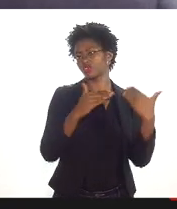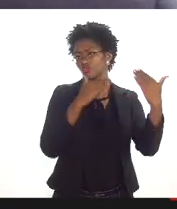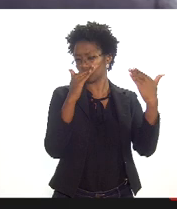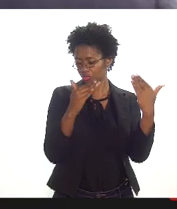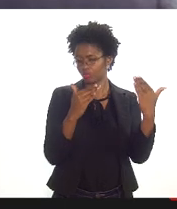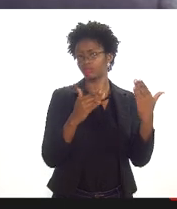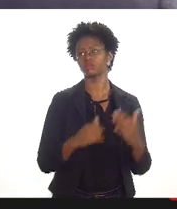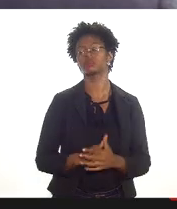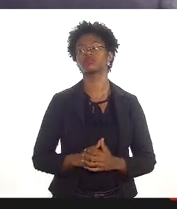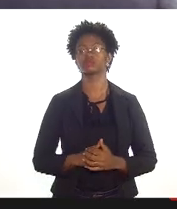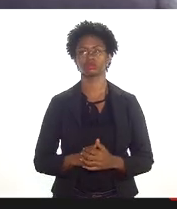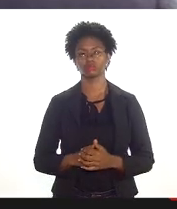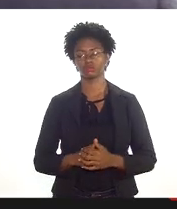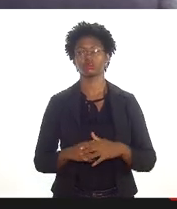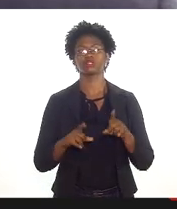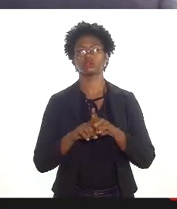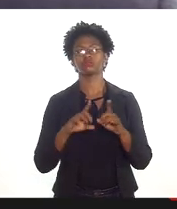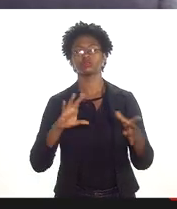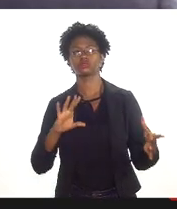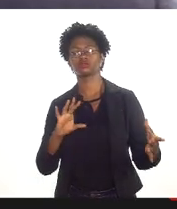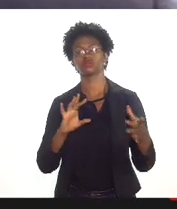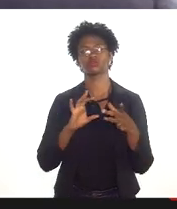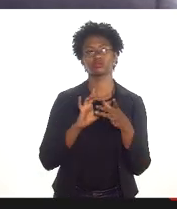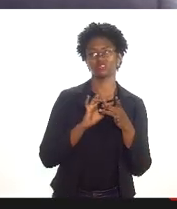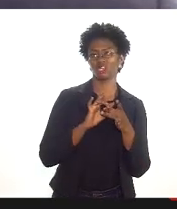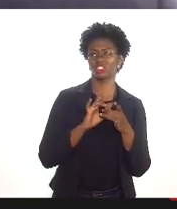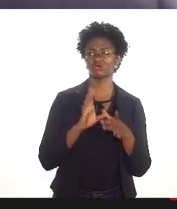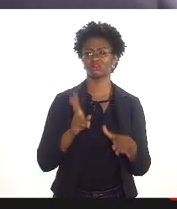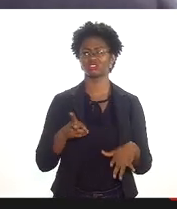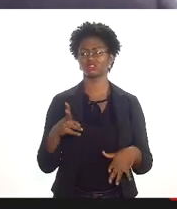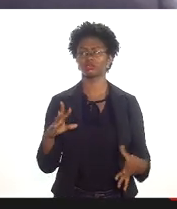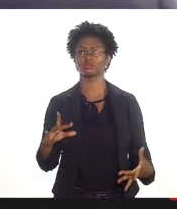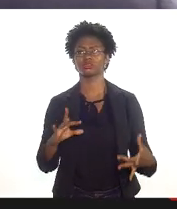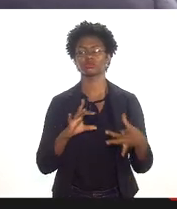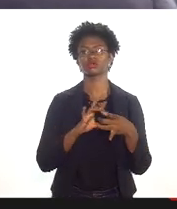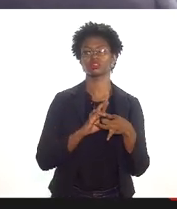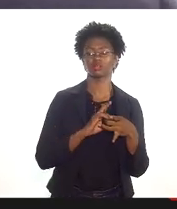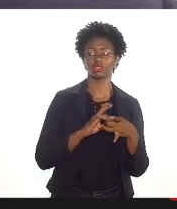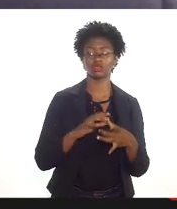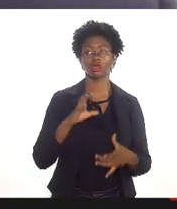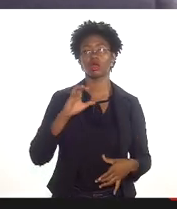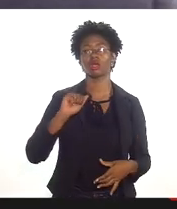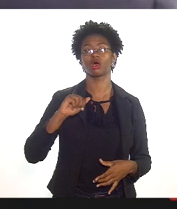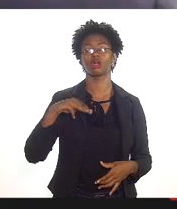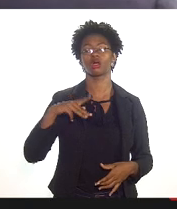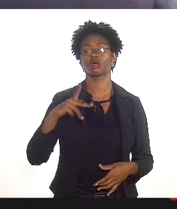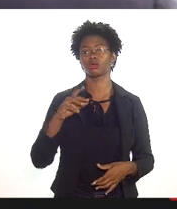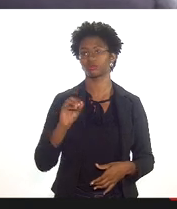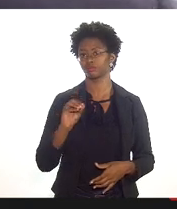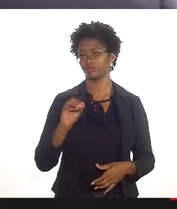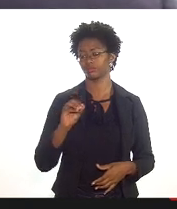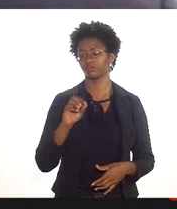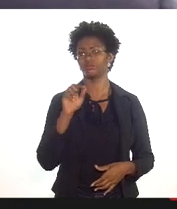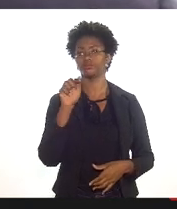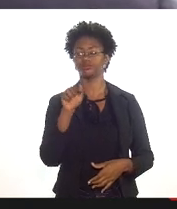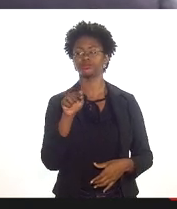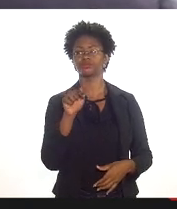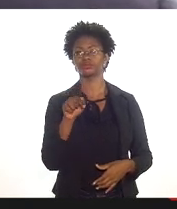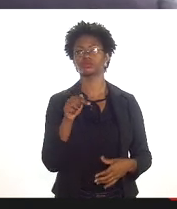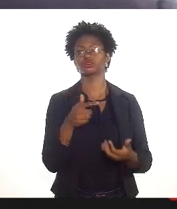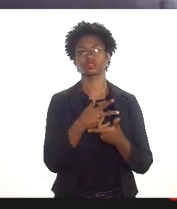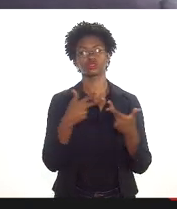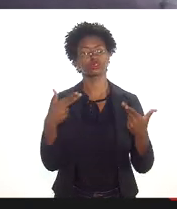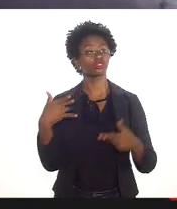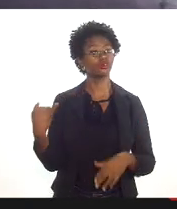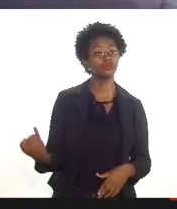estarem vinculados ou atrelados ao campo. Isso é algo de extrema